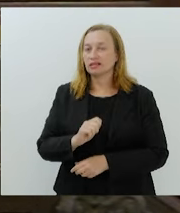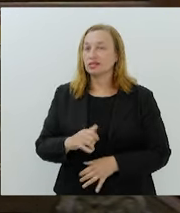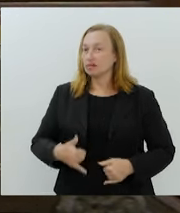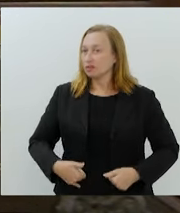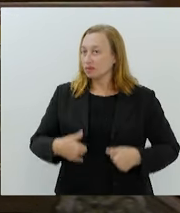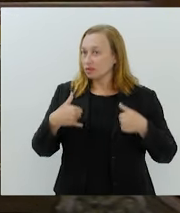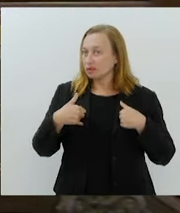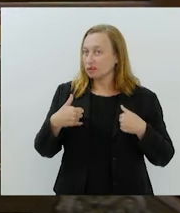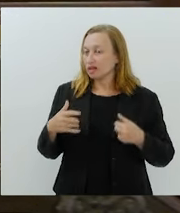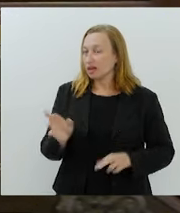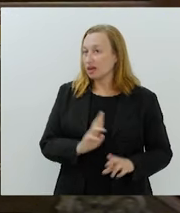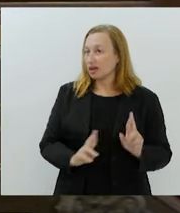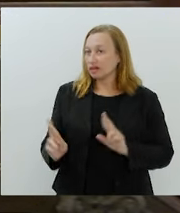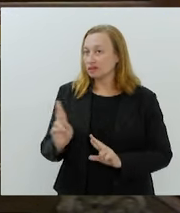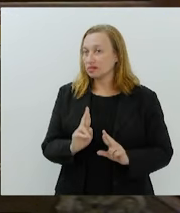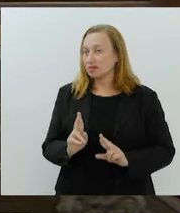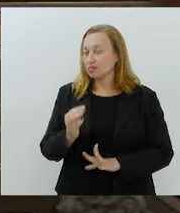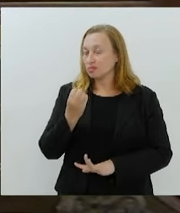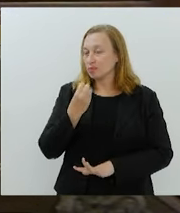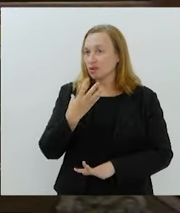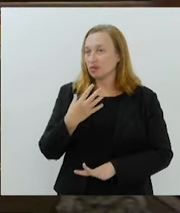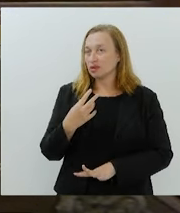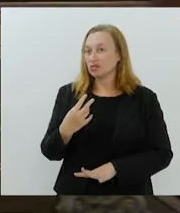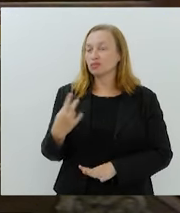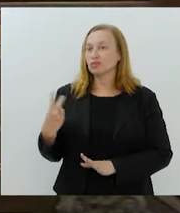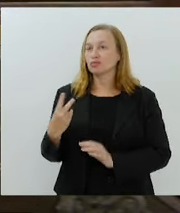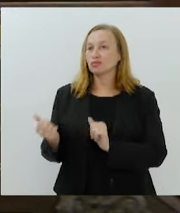relações próximas.